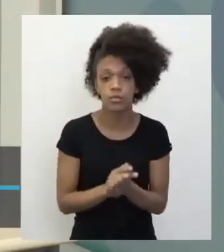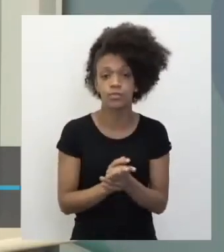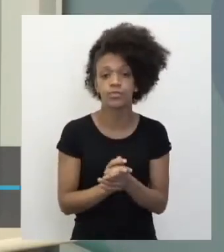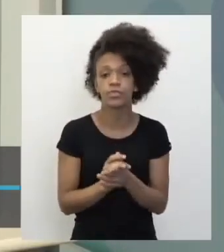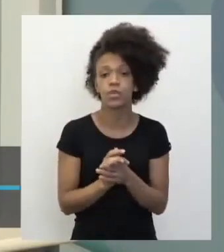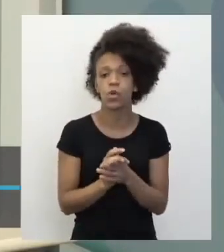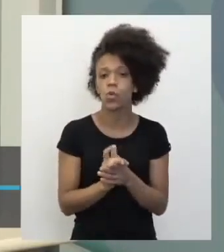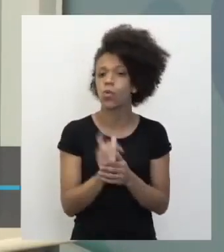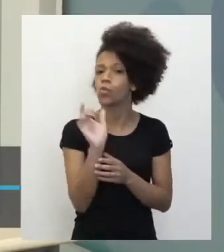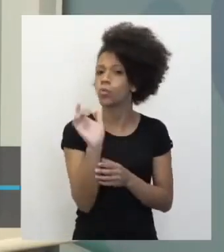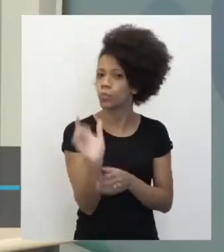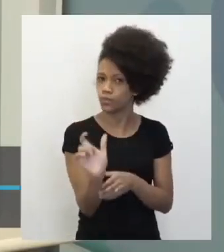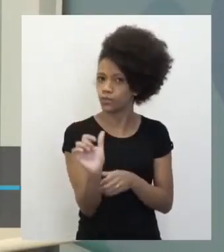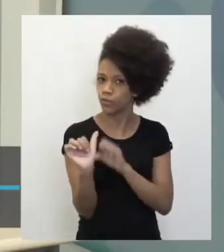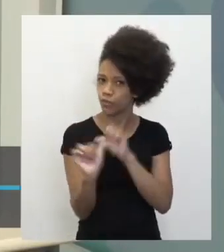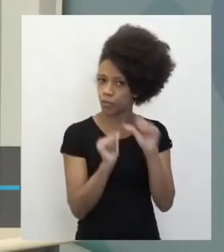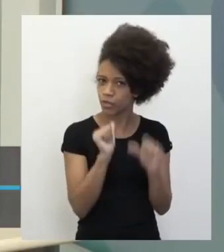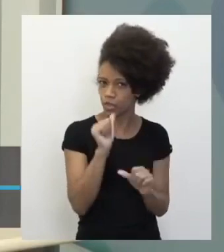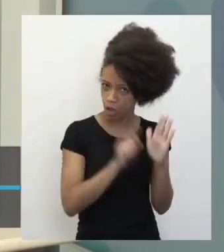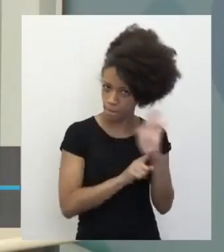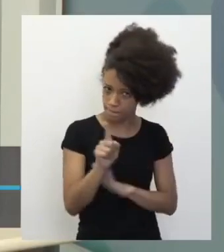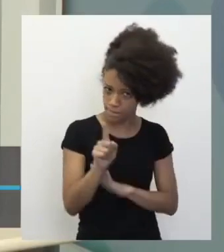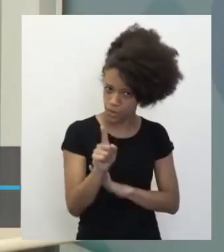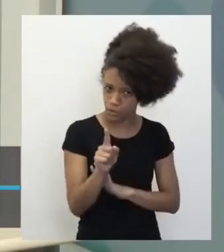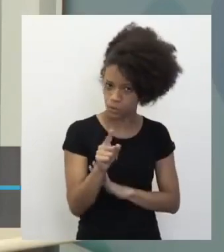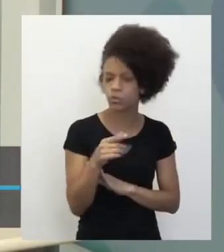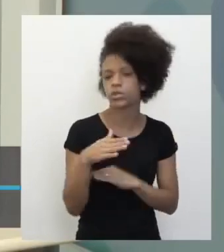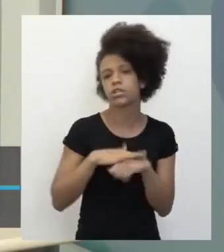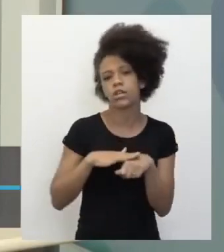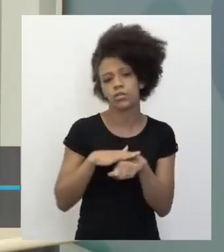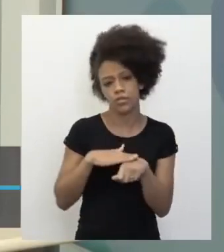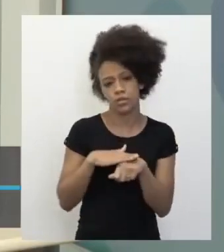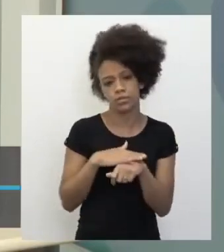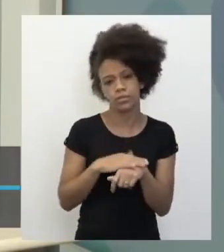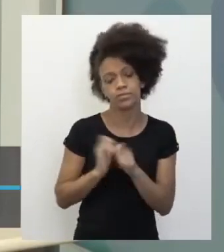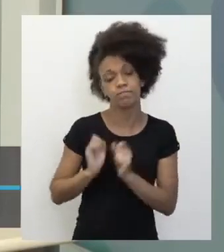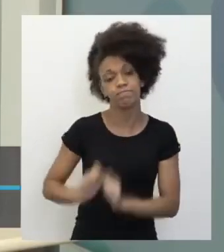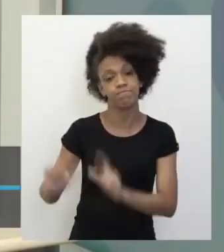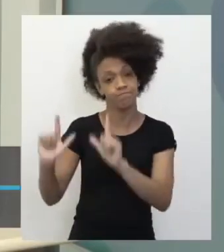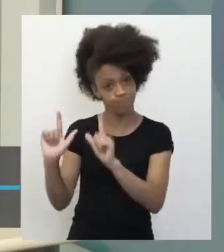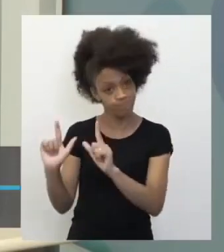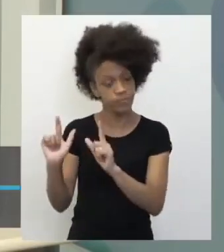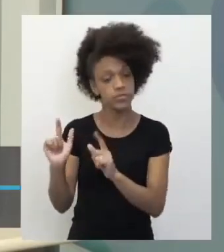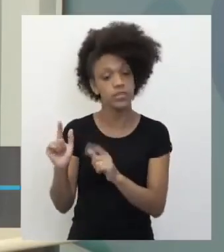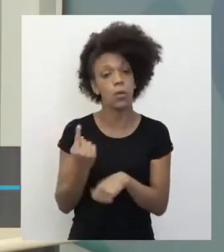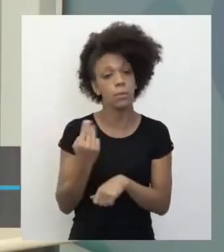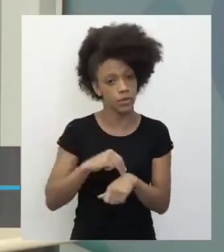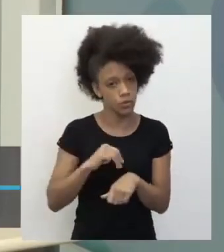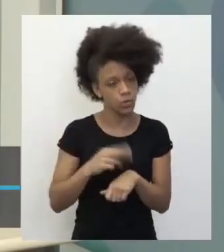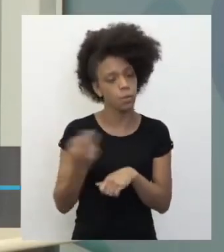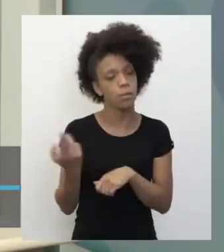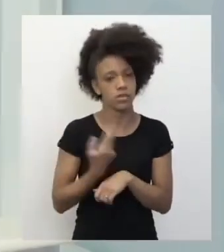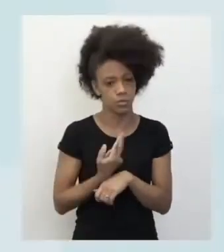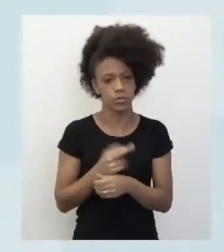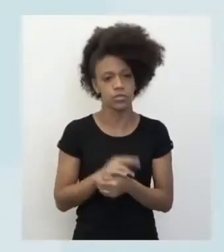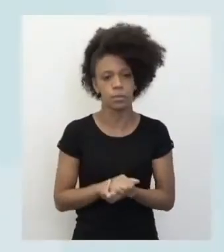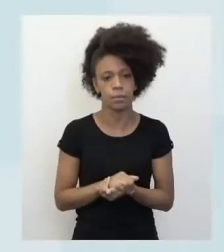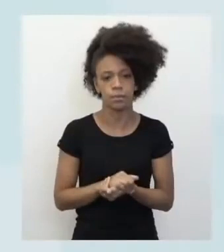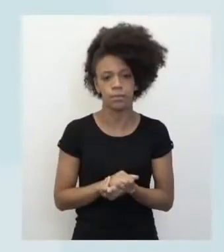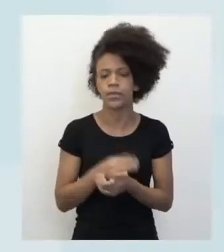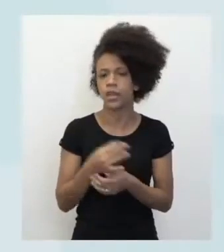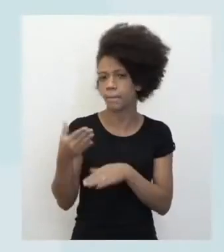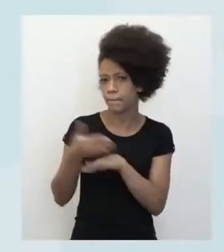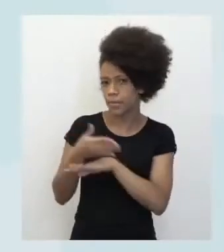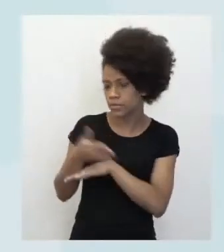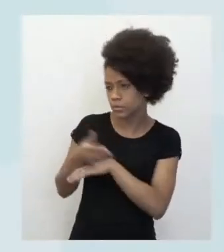o tom desta pergunta, da nossa conversa. Na próxima pergunta, e vocês terão um minutinho para responder. Participe conosco